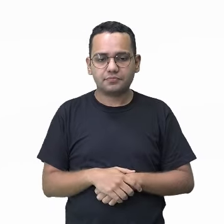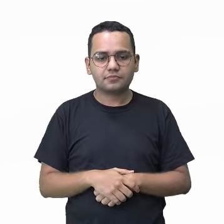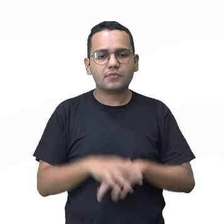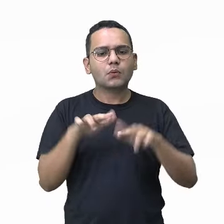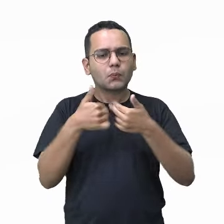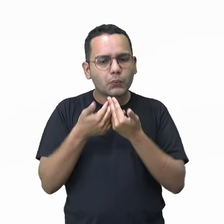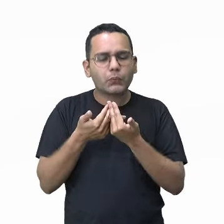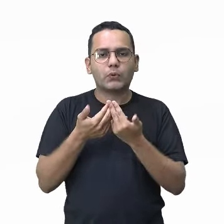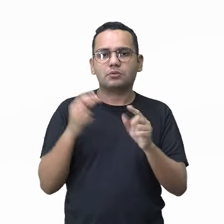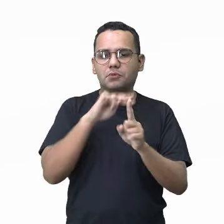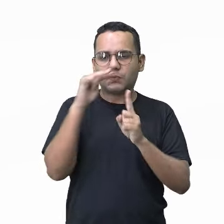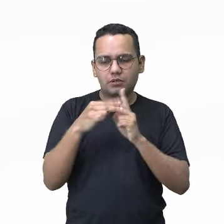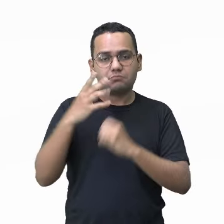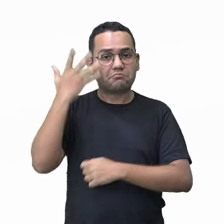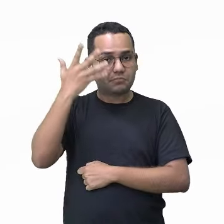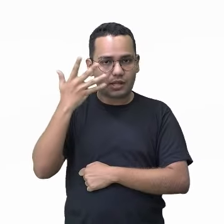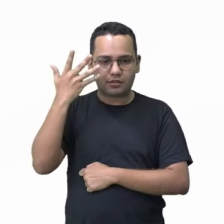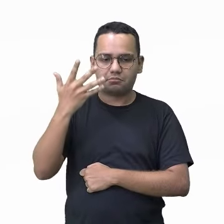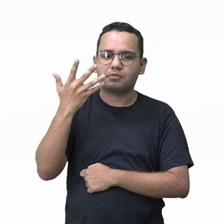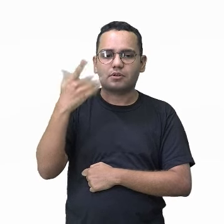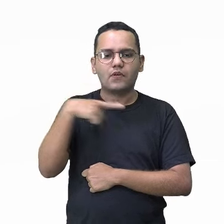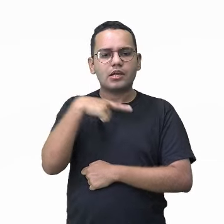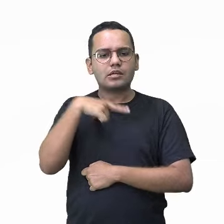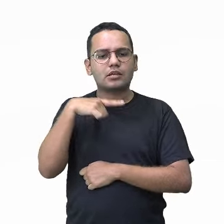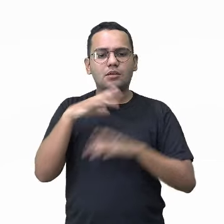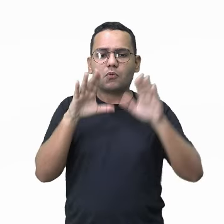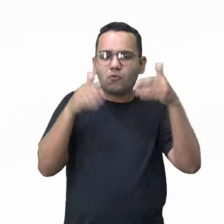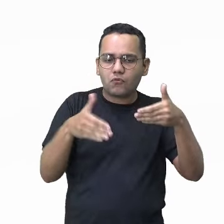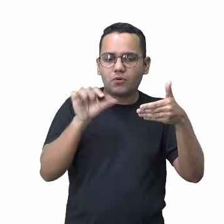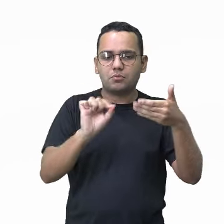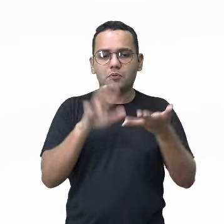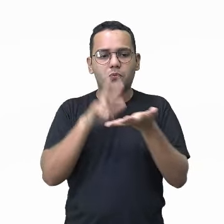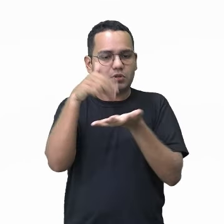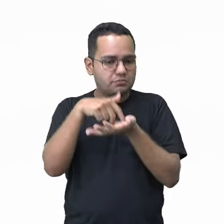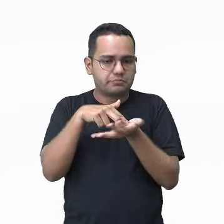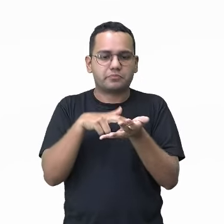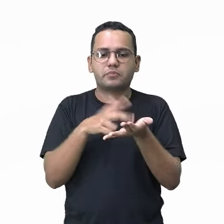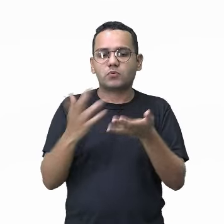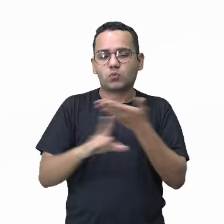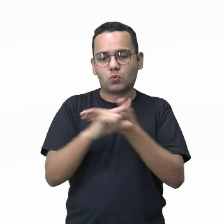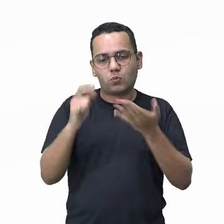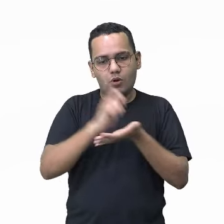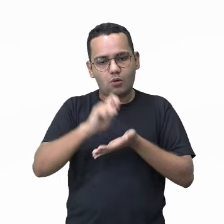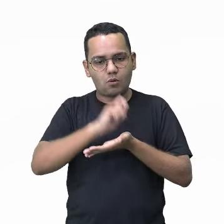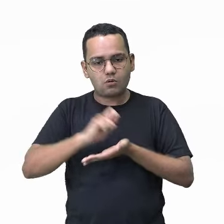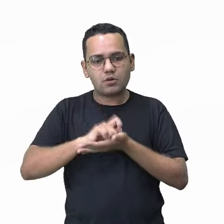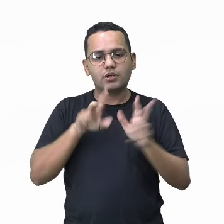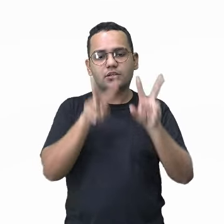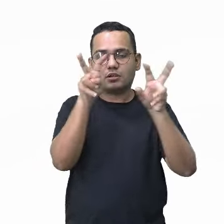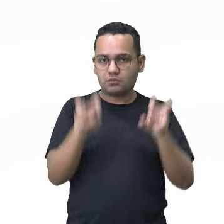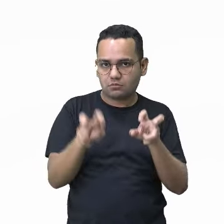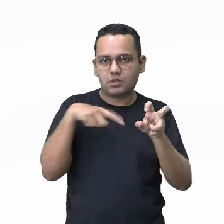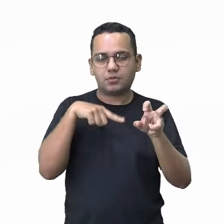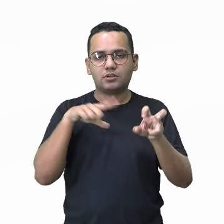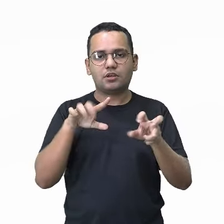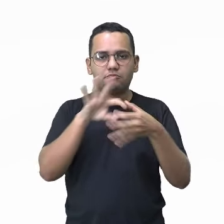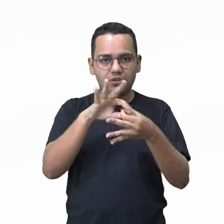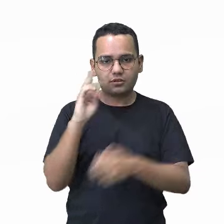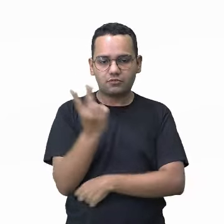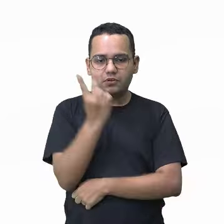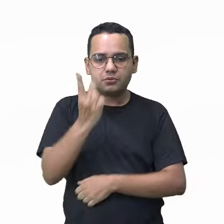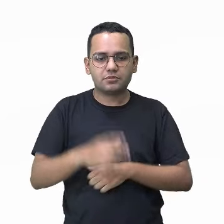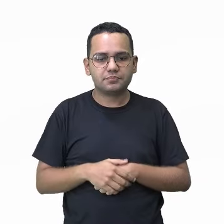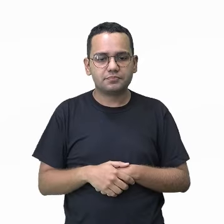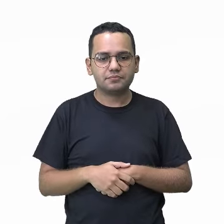percepção dos marcadores discursivos que denotam o posicionamento do enunciador em relação ao tema que expressa valores